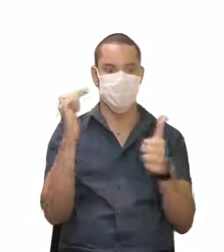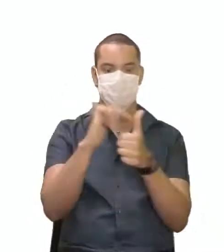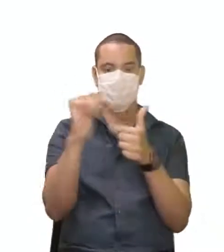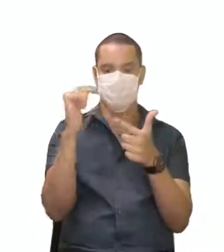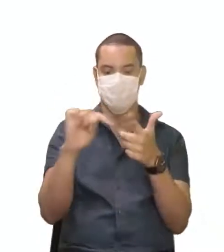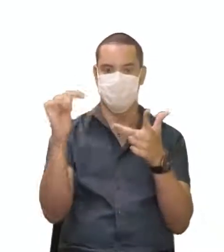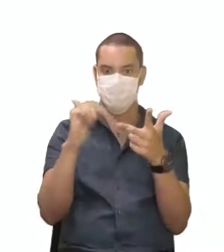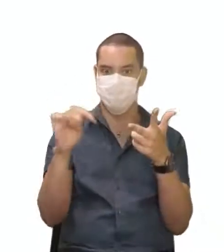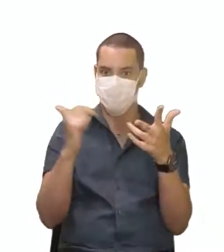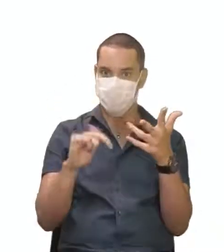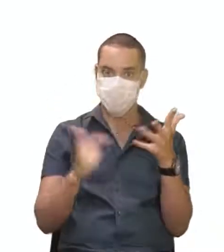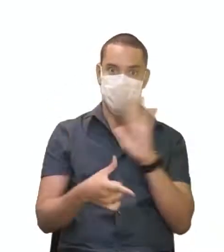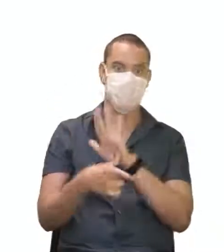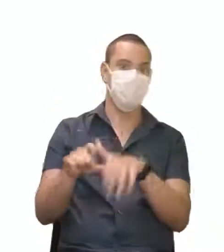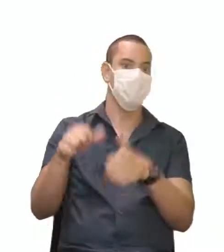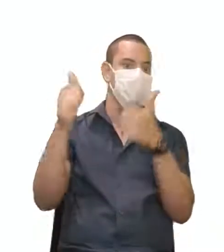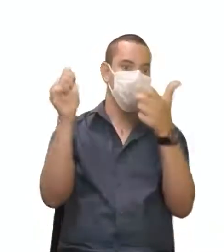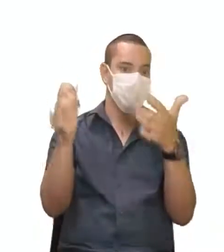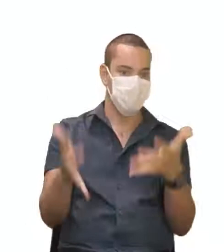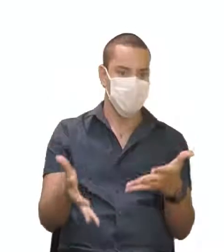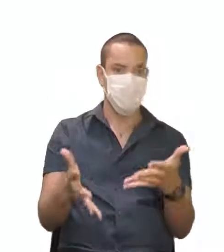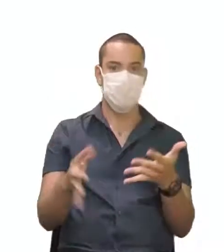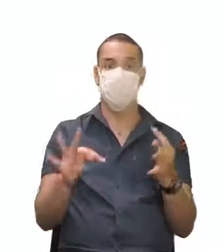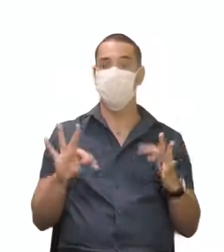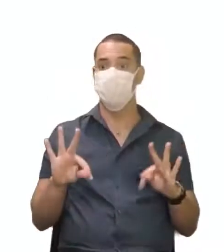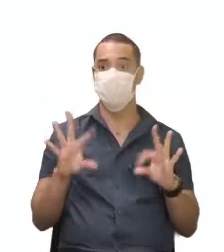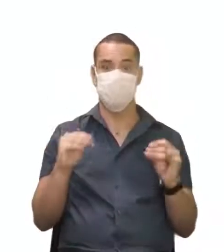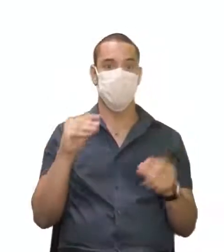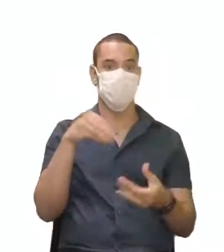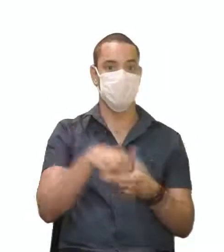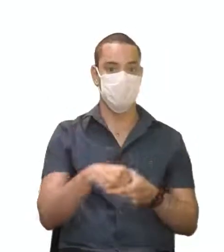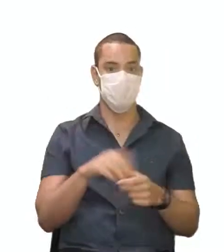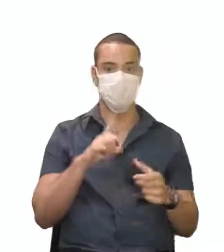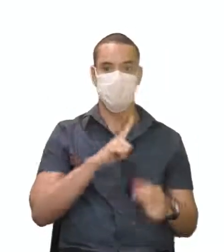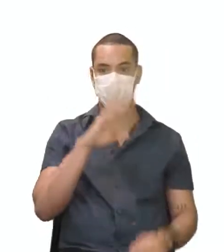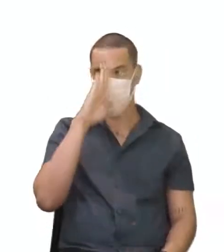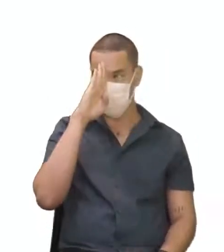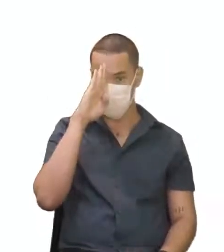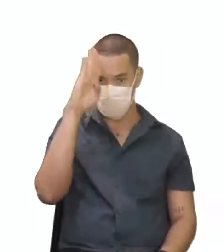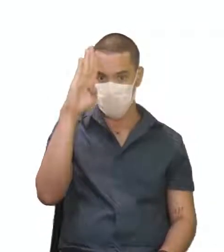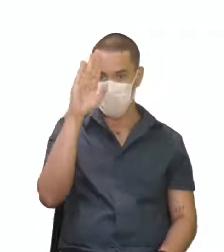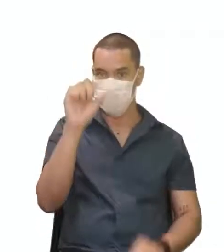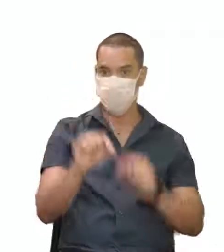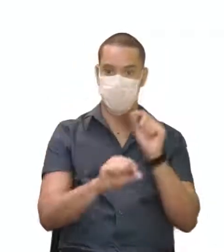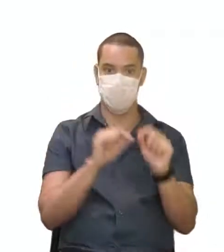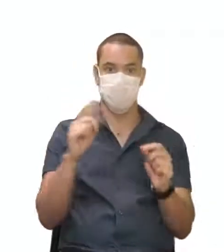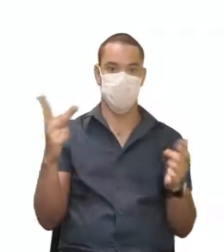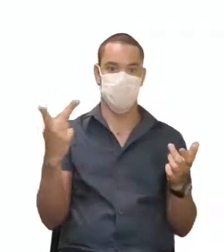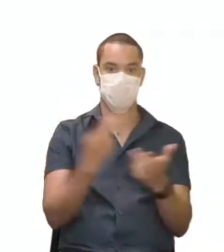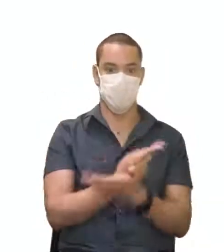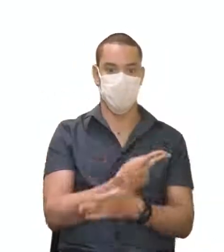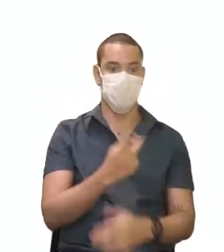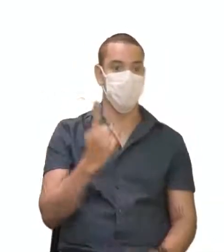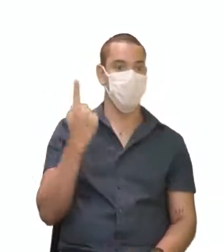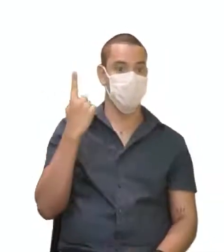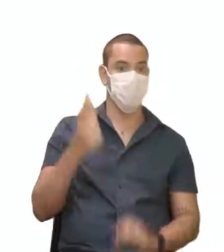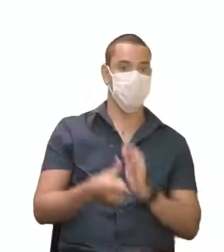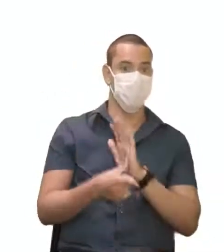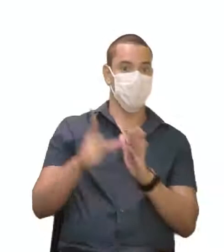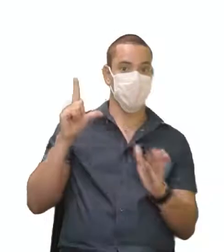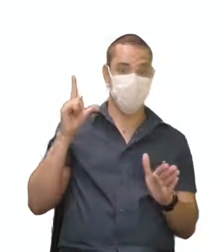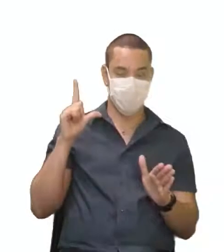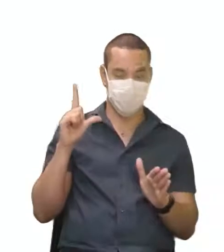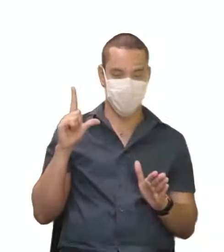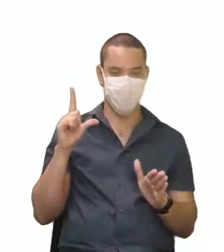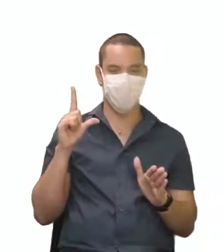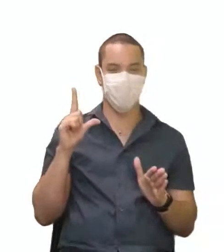zigótono, patatatá. E aí você vai ter, então, pontos de quiasmas, onde aconteceu na paquítono o